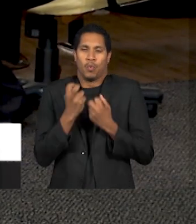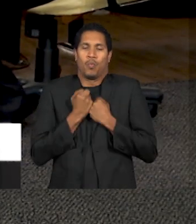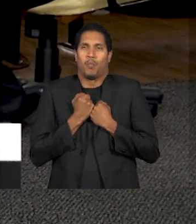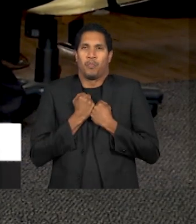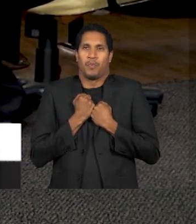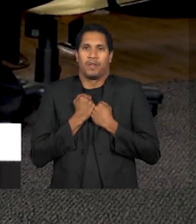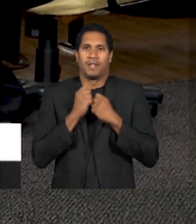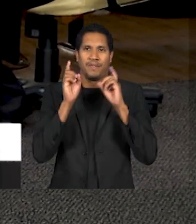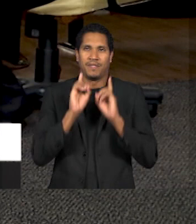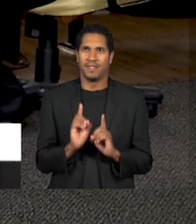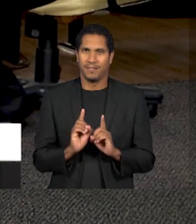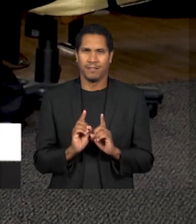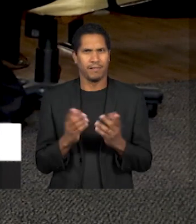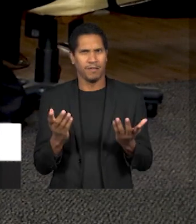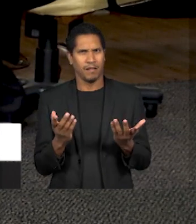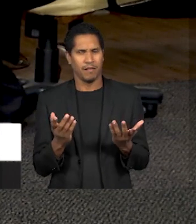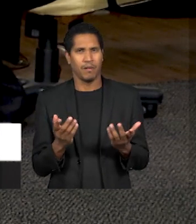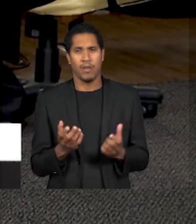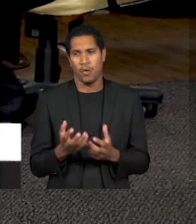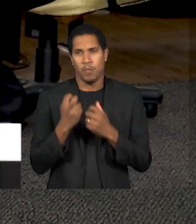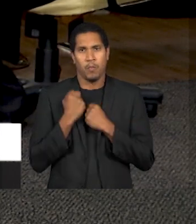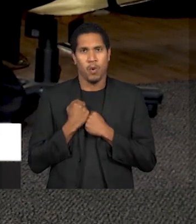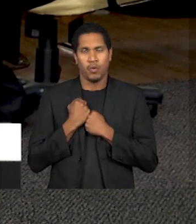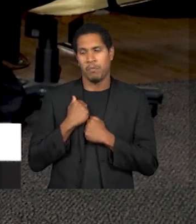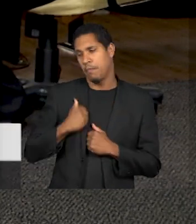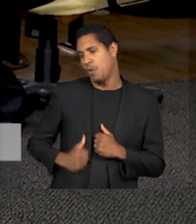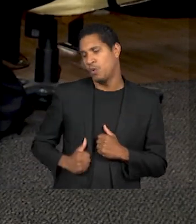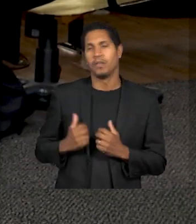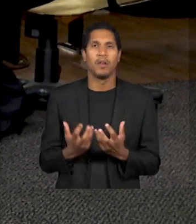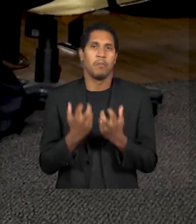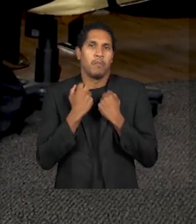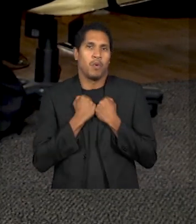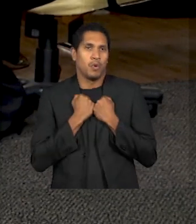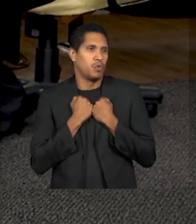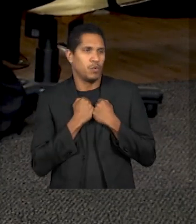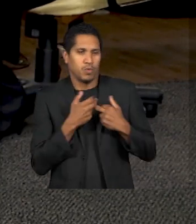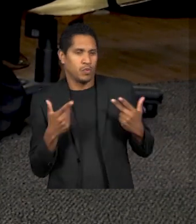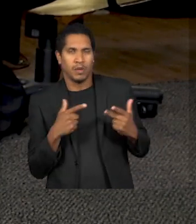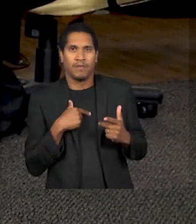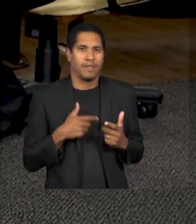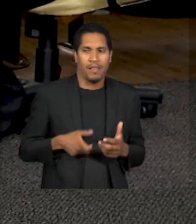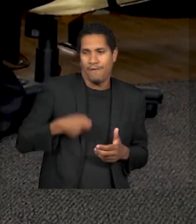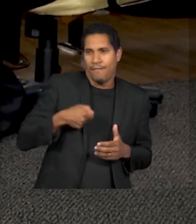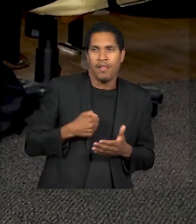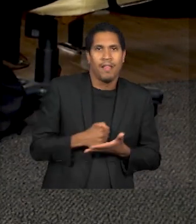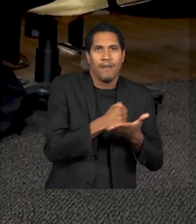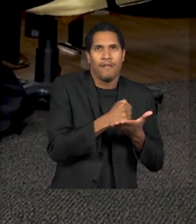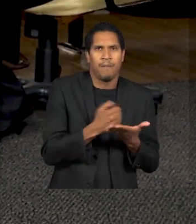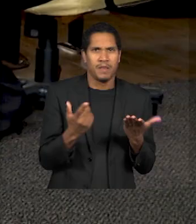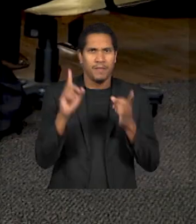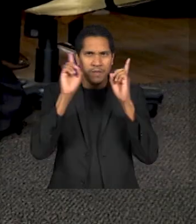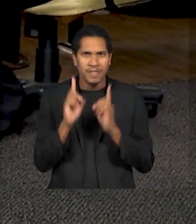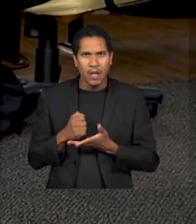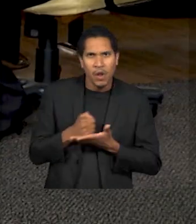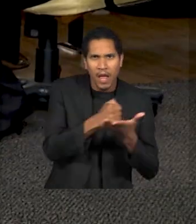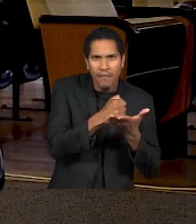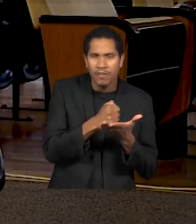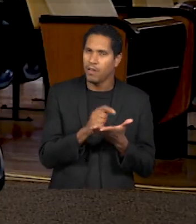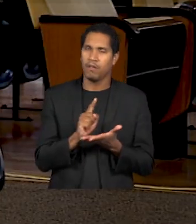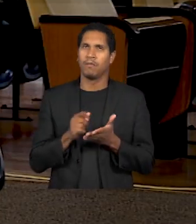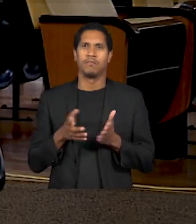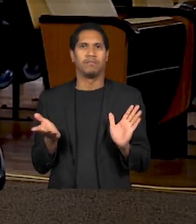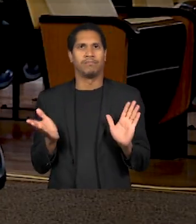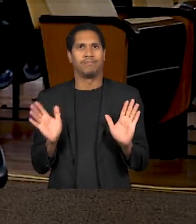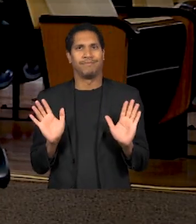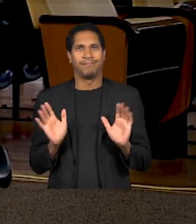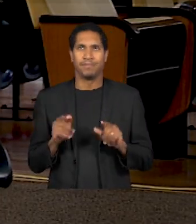Deficiência. Eu porto minha bolsa, eu porto o que eu estiver carregando. Agora, eu não porto a deficiência, eu nasci com ela.